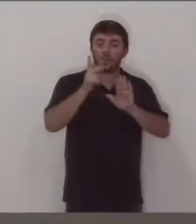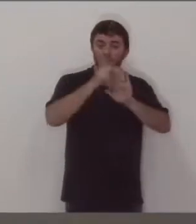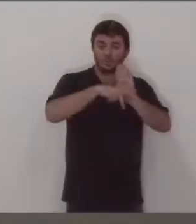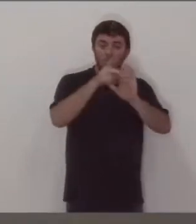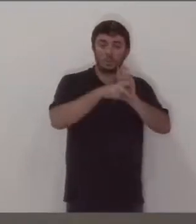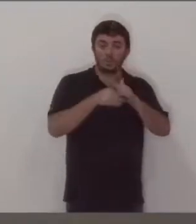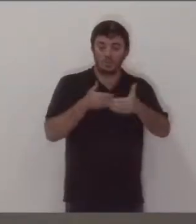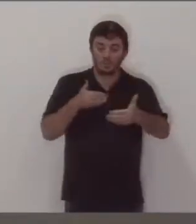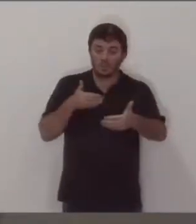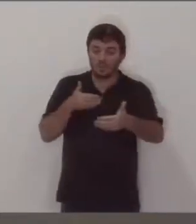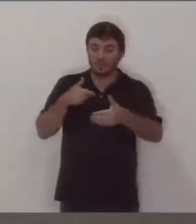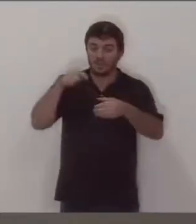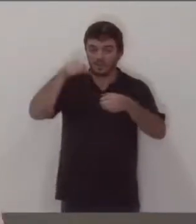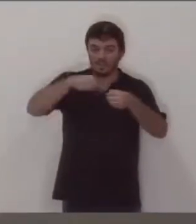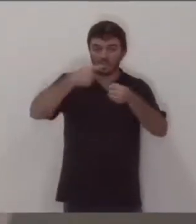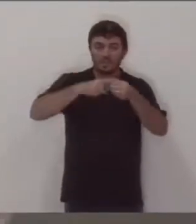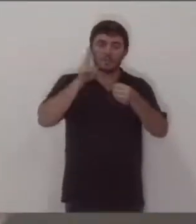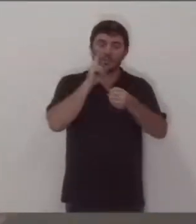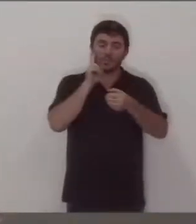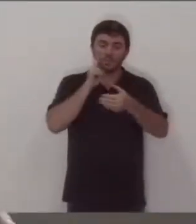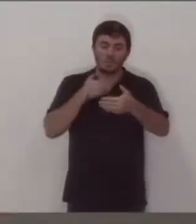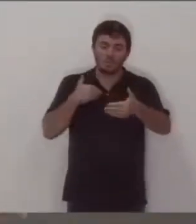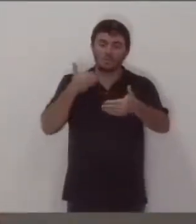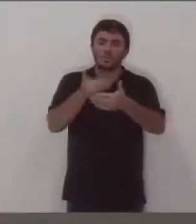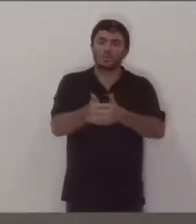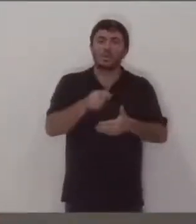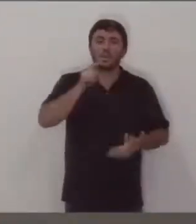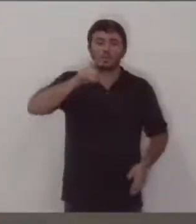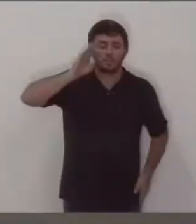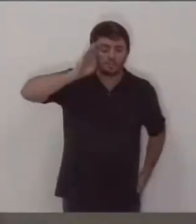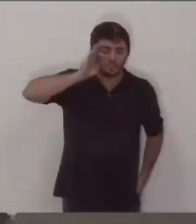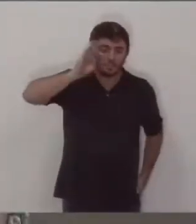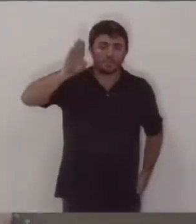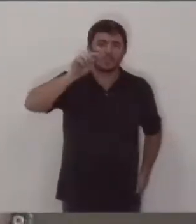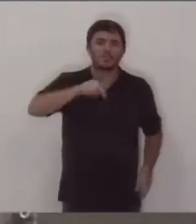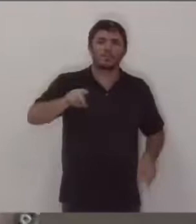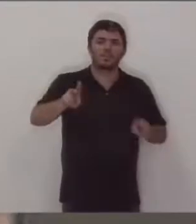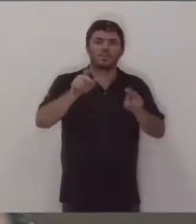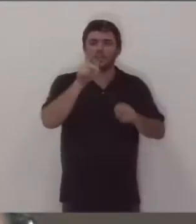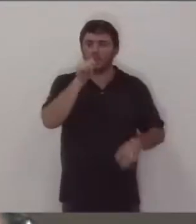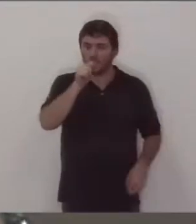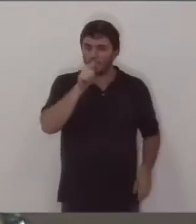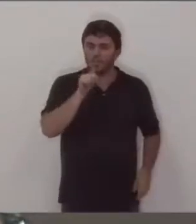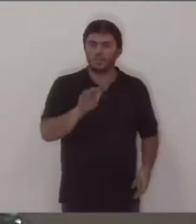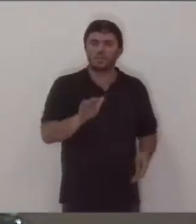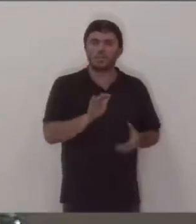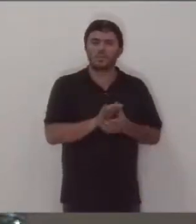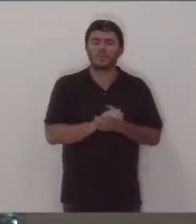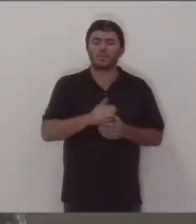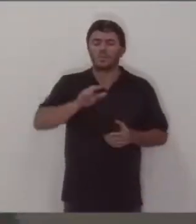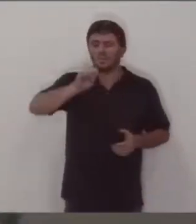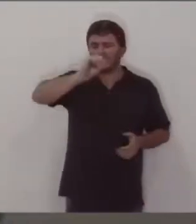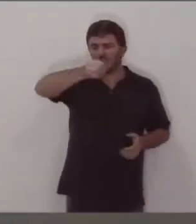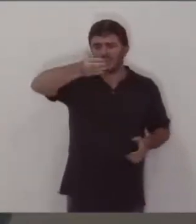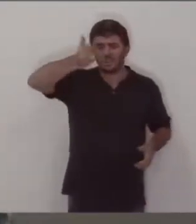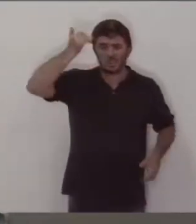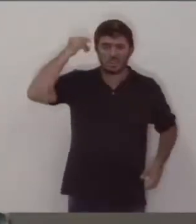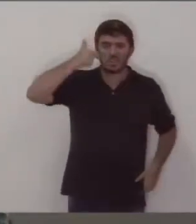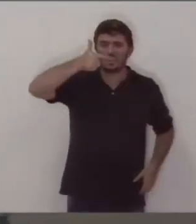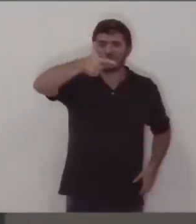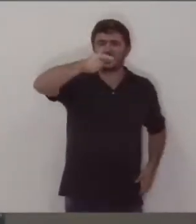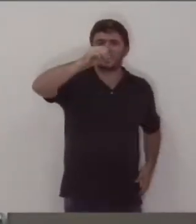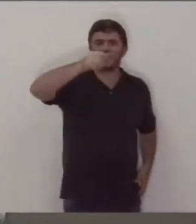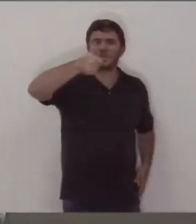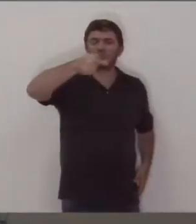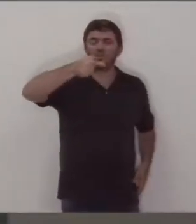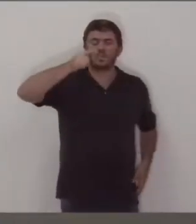plano, vai ser a questão principal, no meu modo de entender. Se a gente já enxergava em 2017 uma deficiência